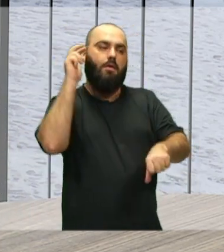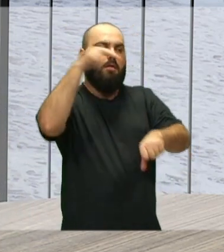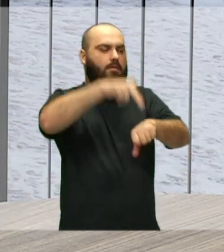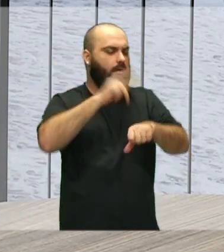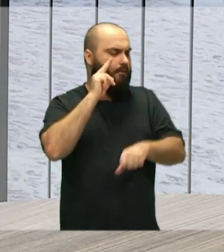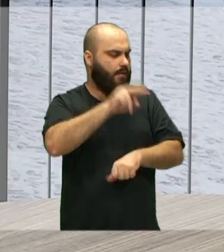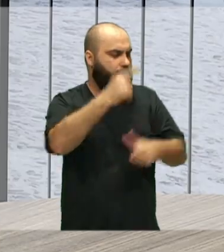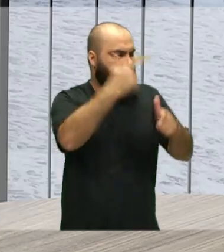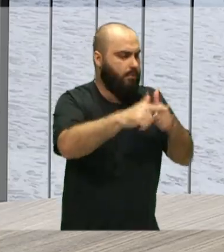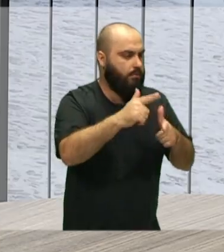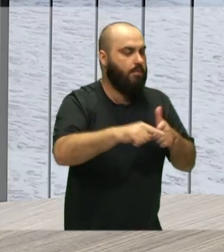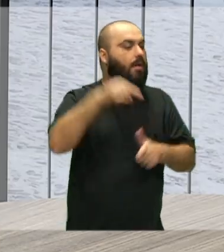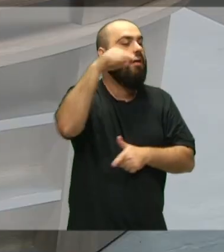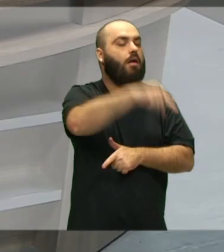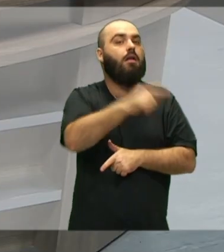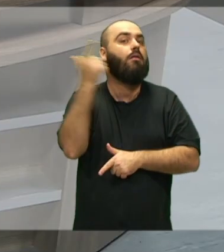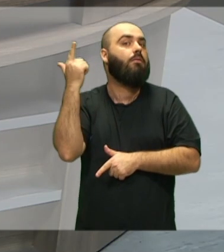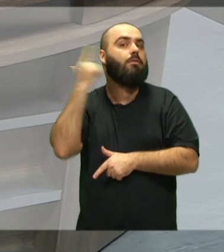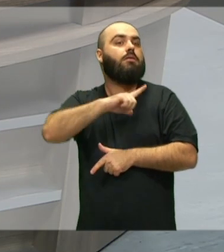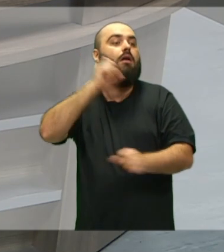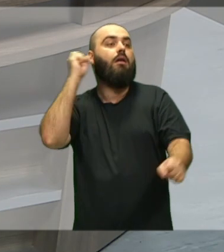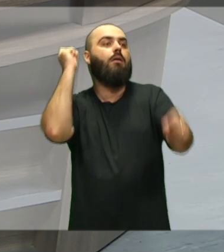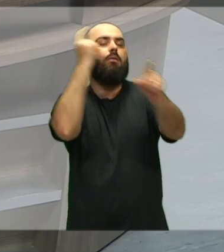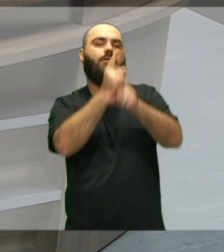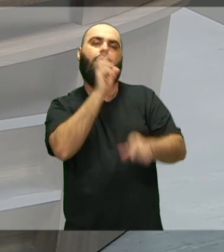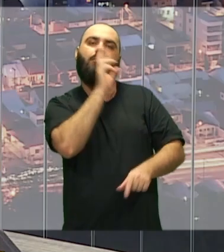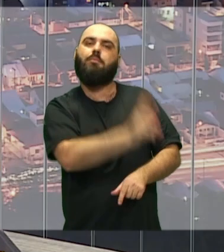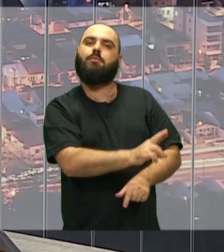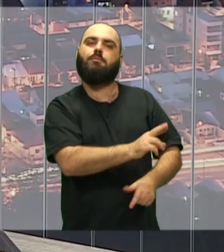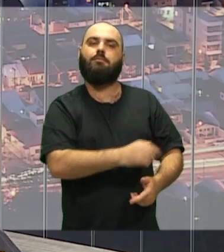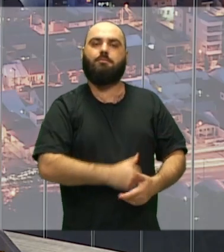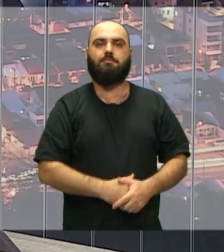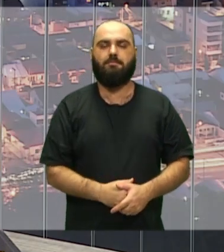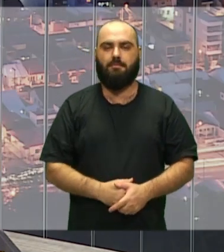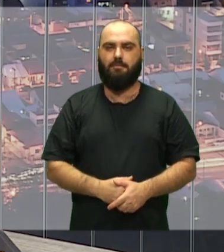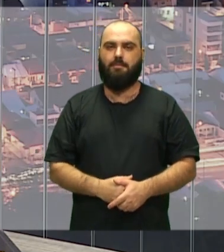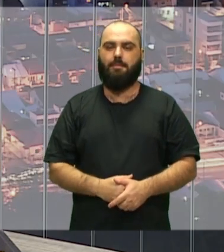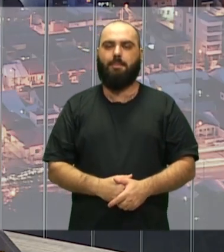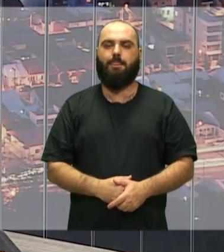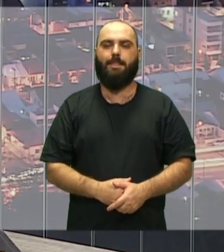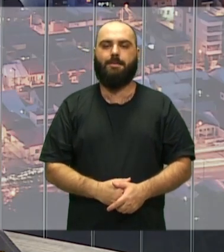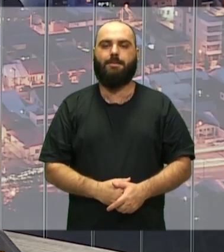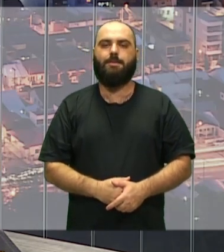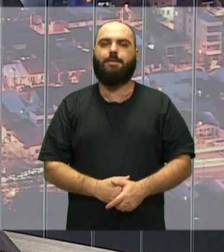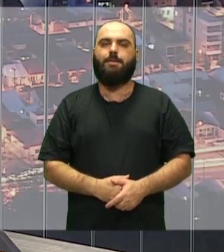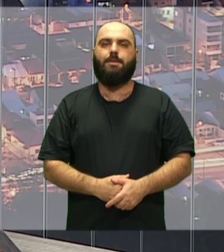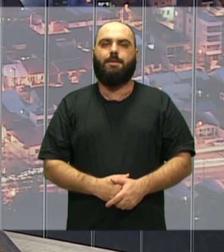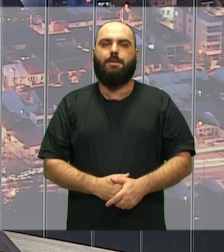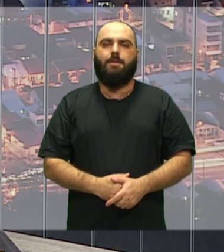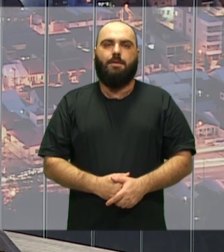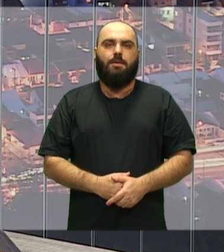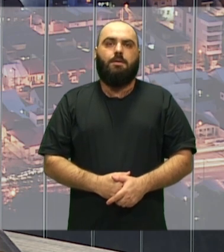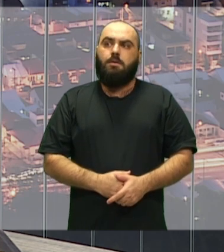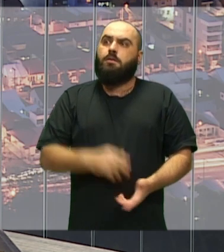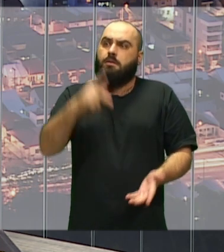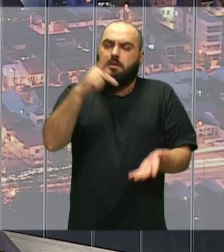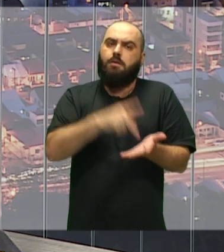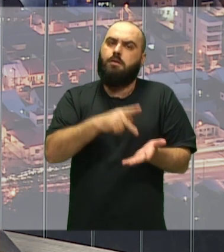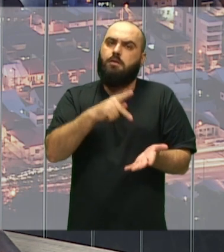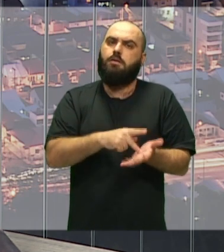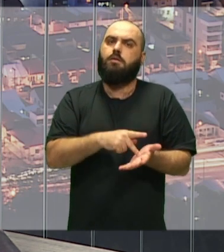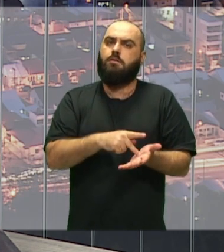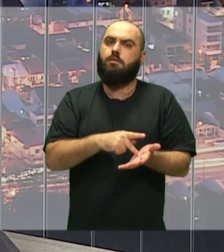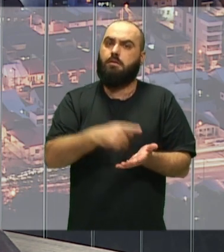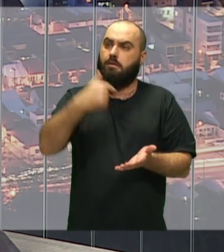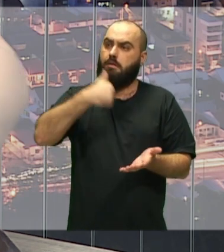dessa, ele consegue achar uma saída. Porque assim como antes a gente até estava conversando, quer dizer,